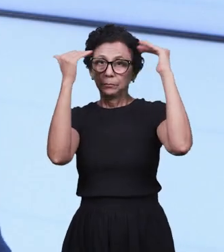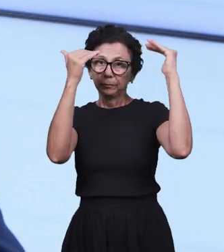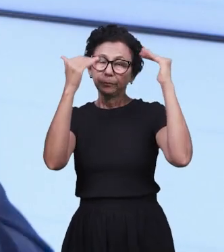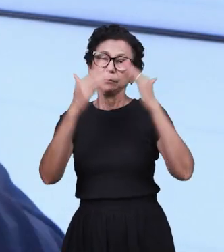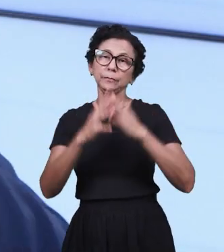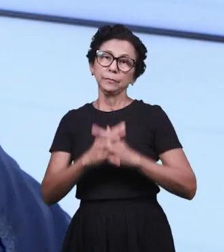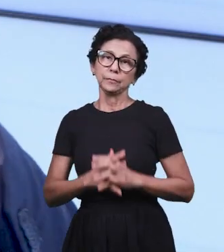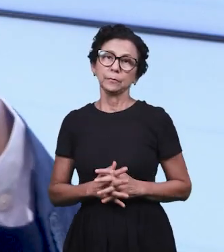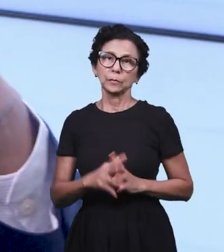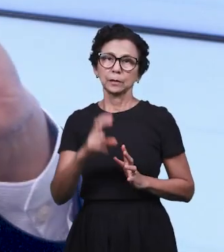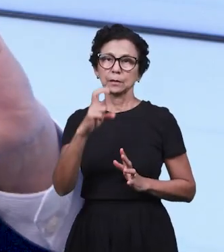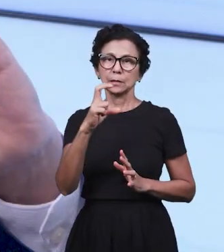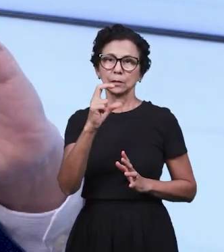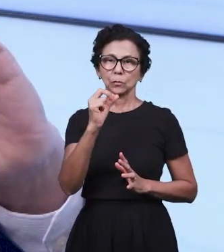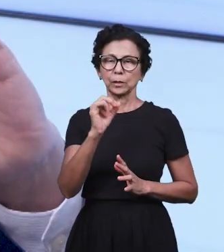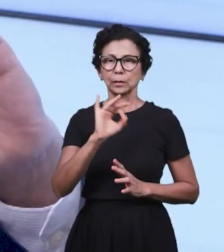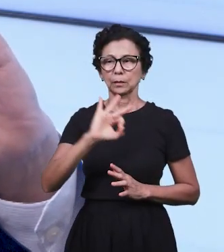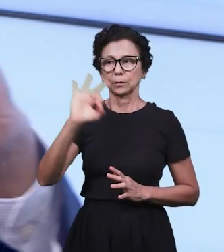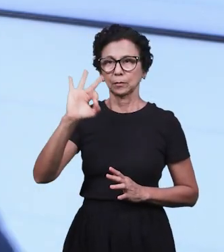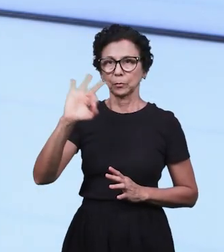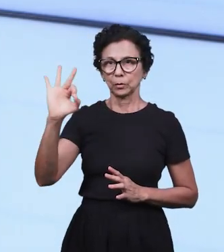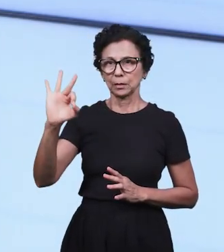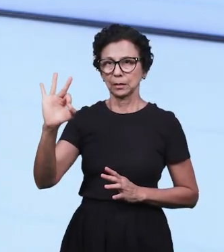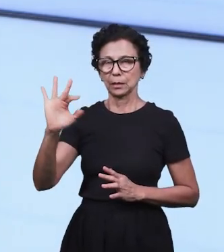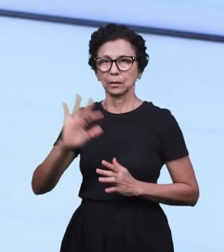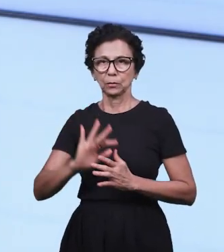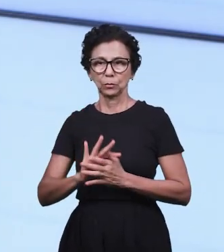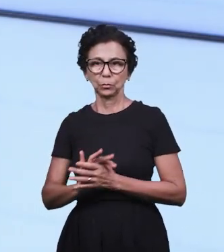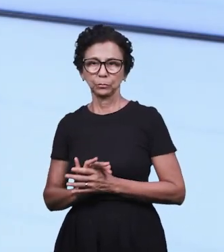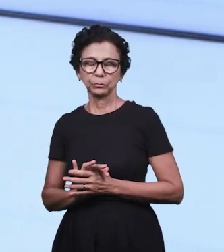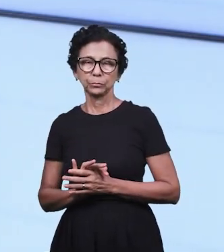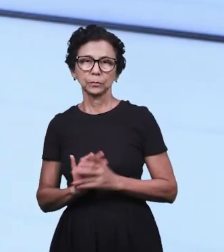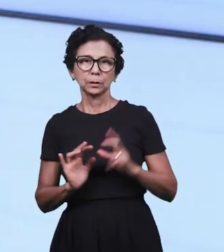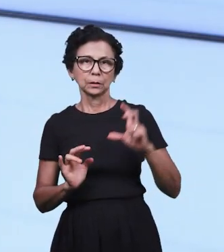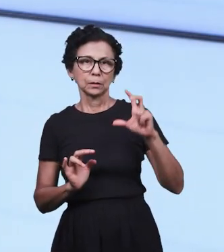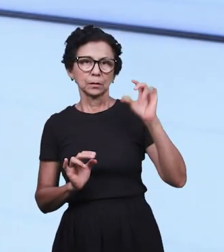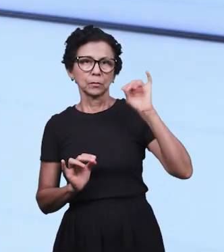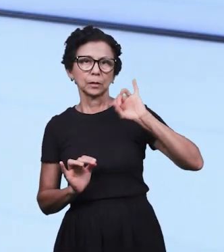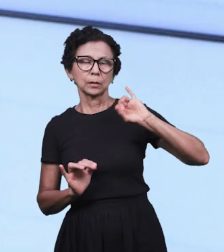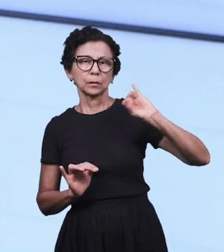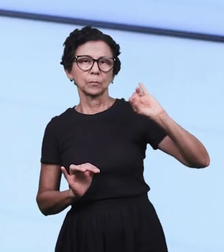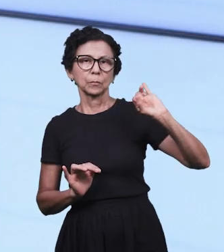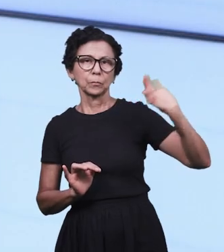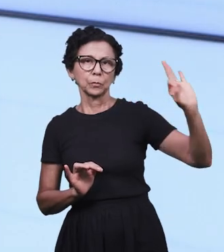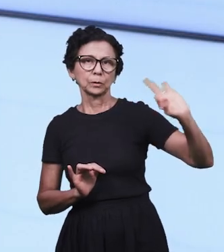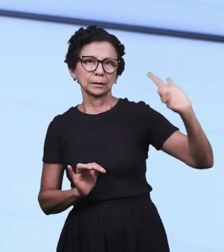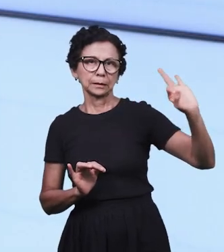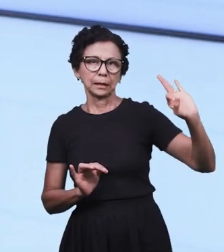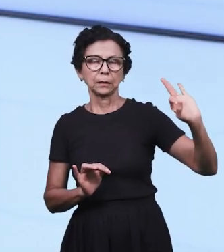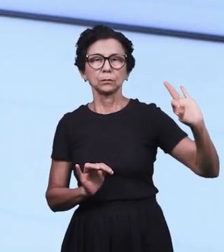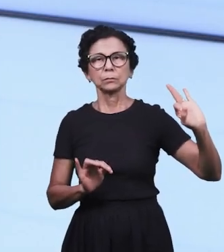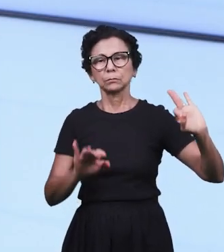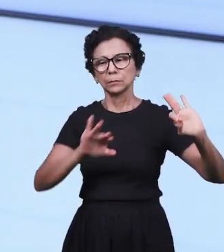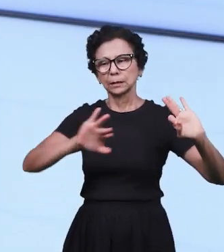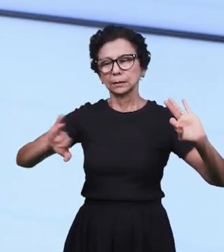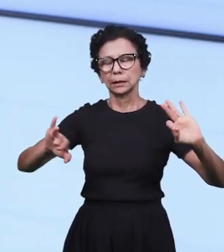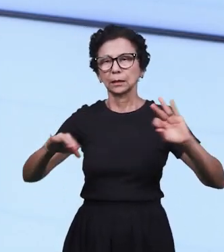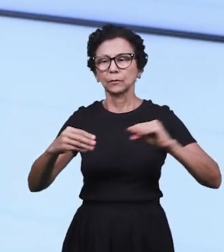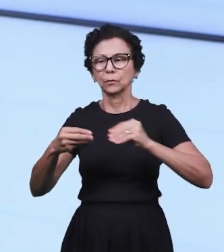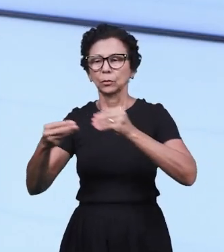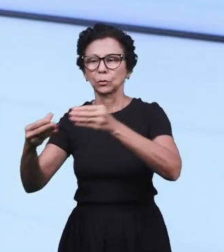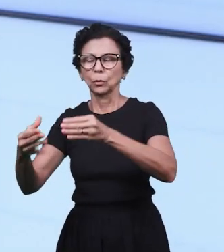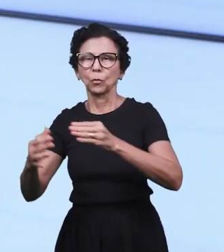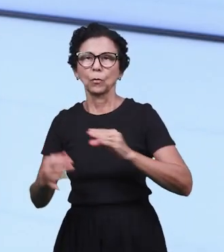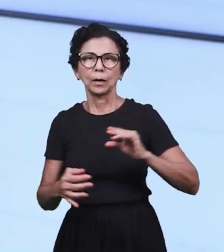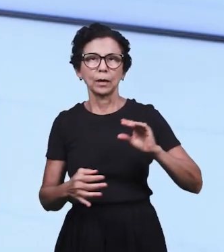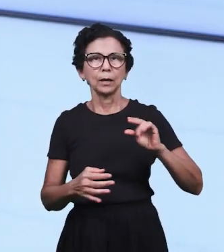Porque 50% é o que ele dispõe, mas os outros 50% ele tem que preservar, né? Para